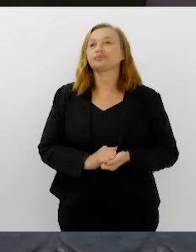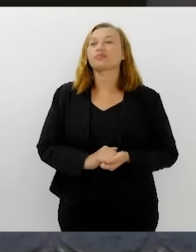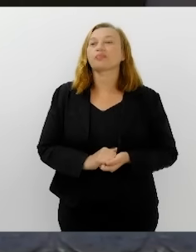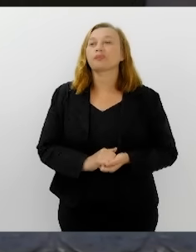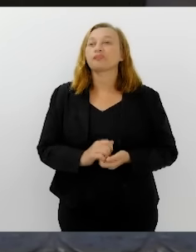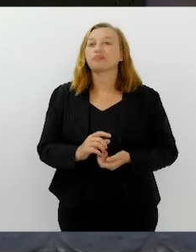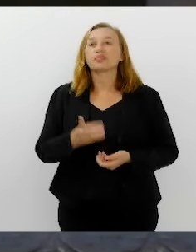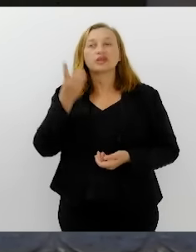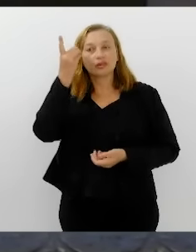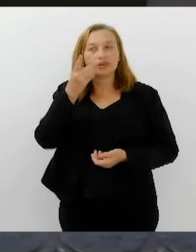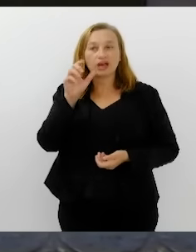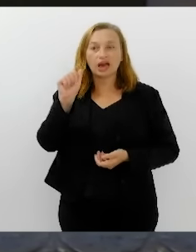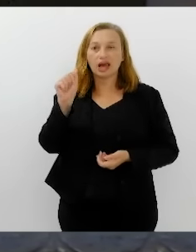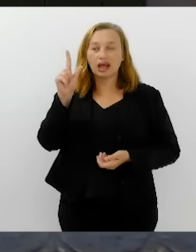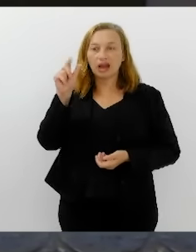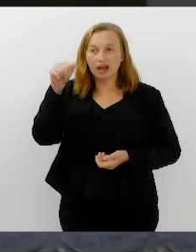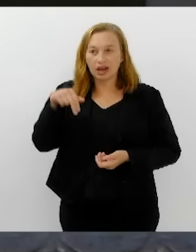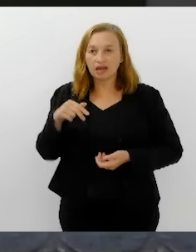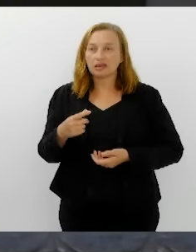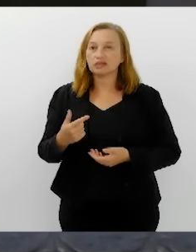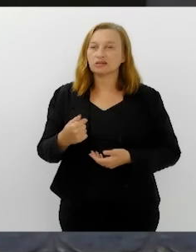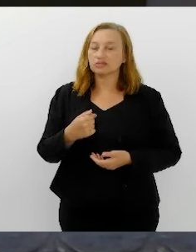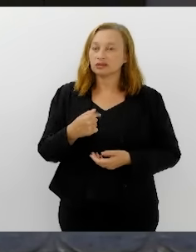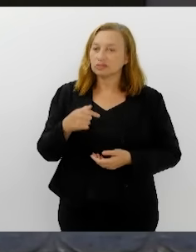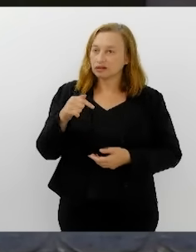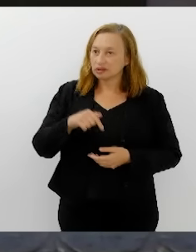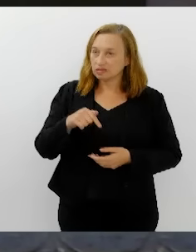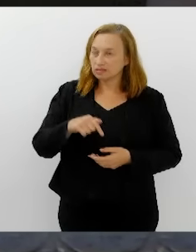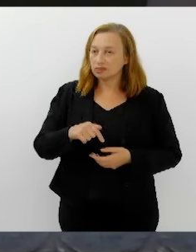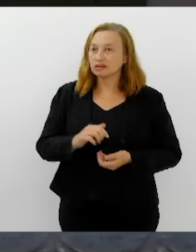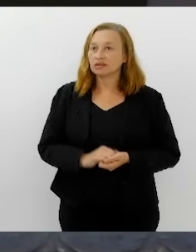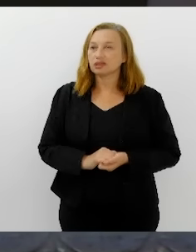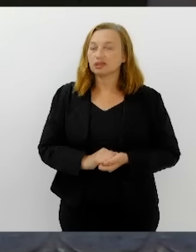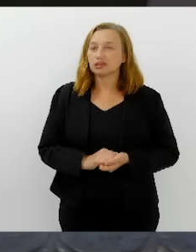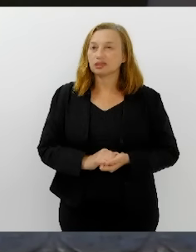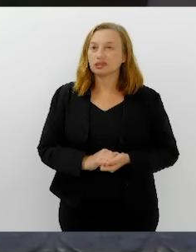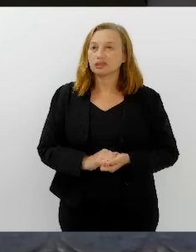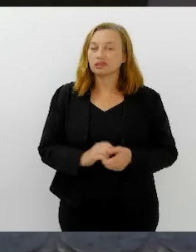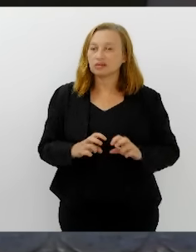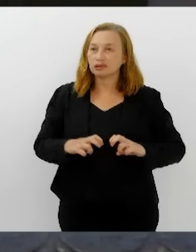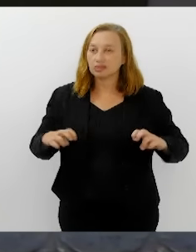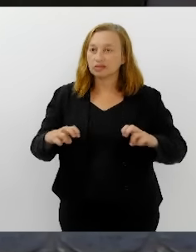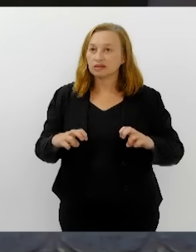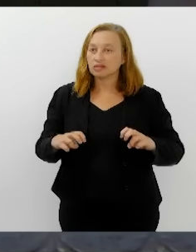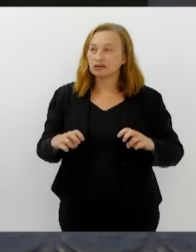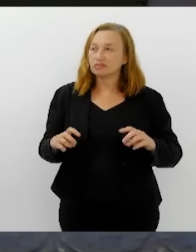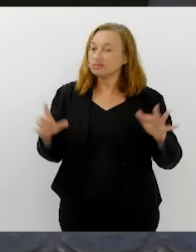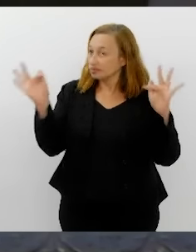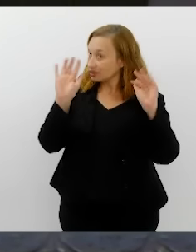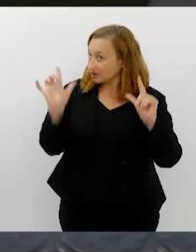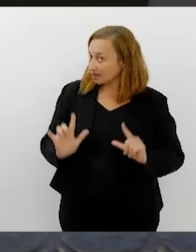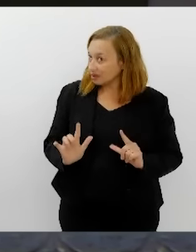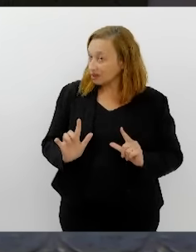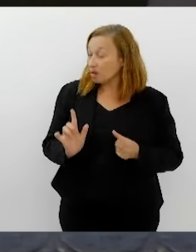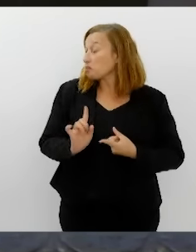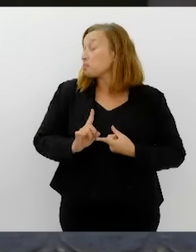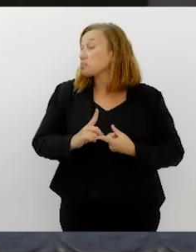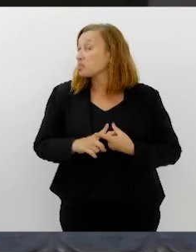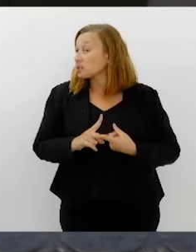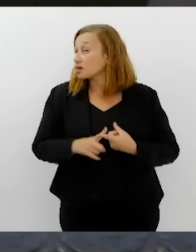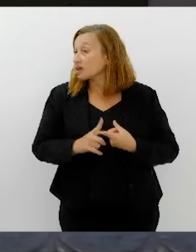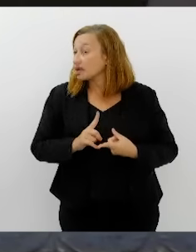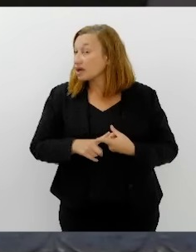Deputado Alain, eu estou aqui nesta mesa muito lisonjeada, porque eu estava